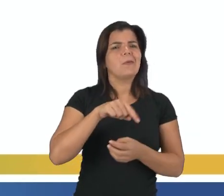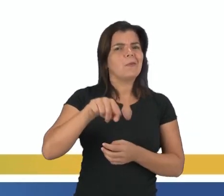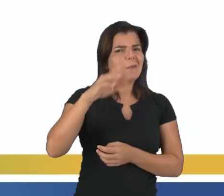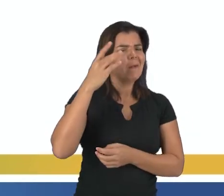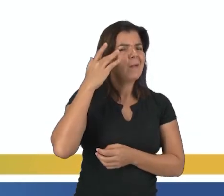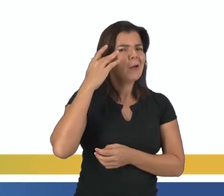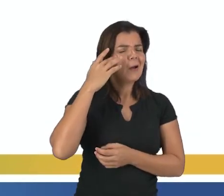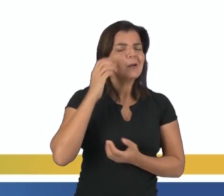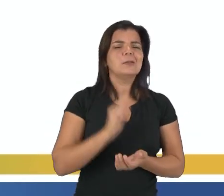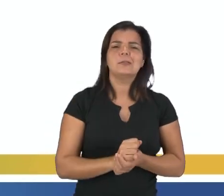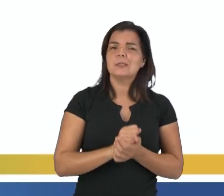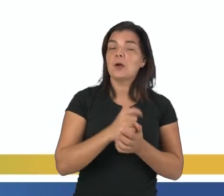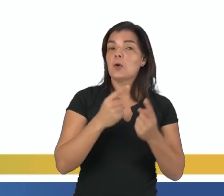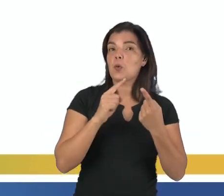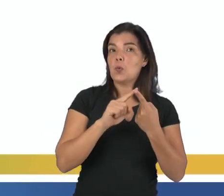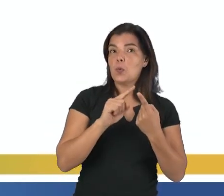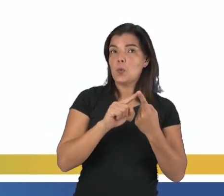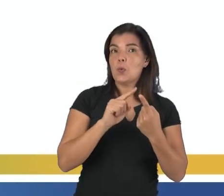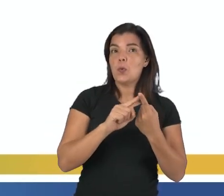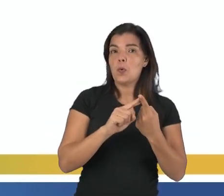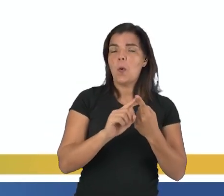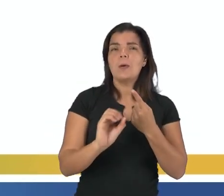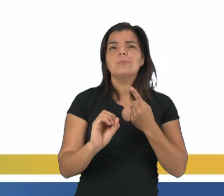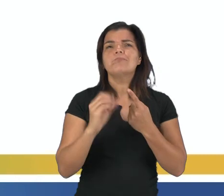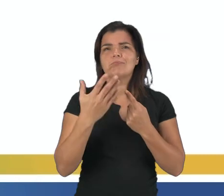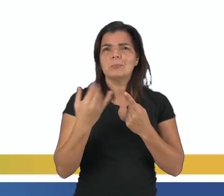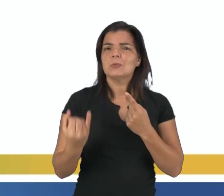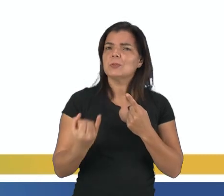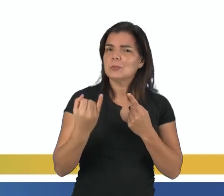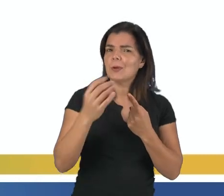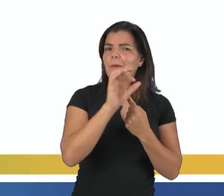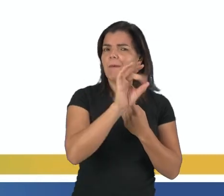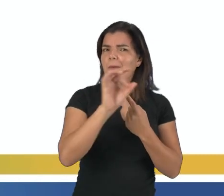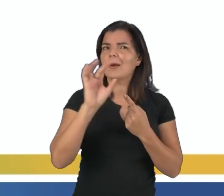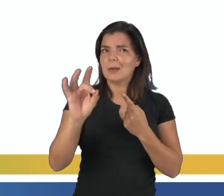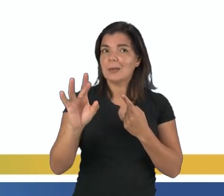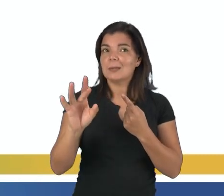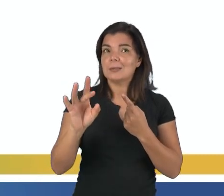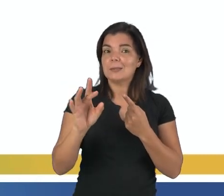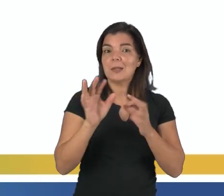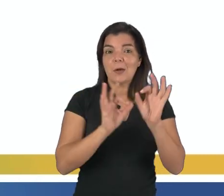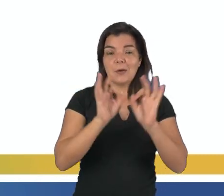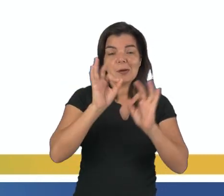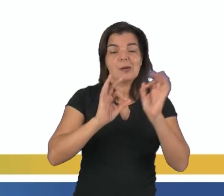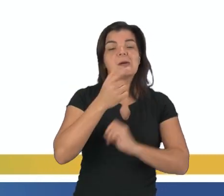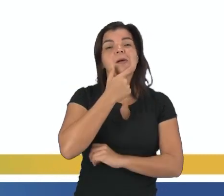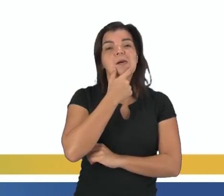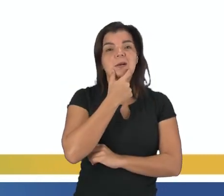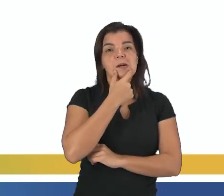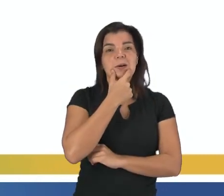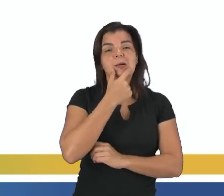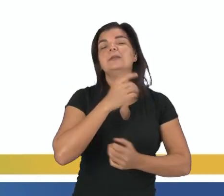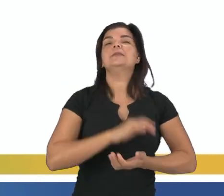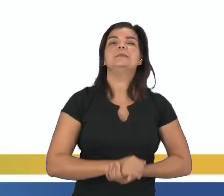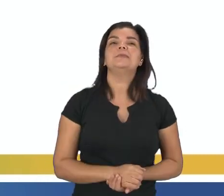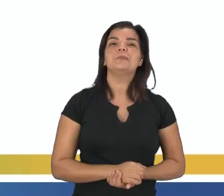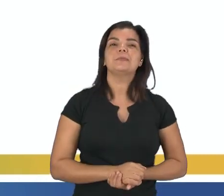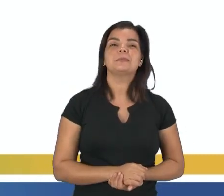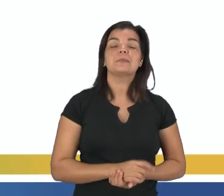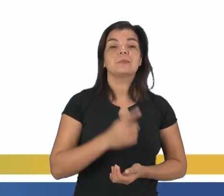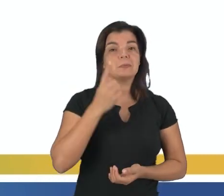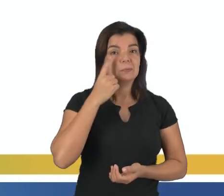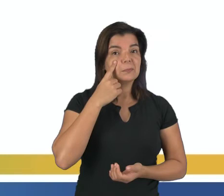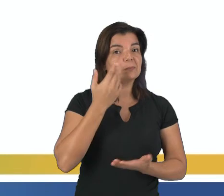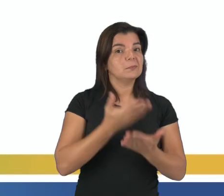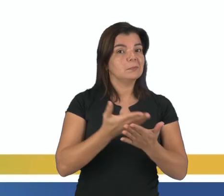será que você consegue citar pelo menos um acontecimento importante em cada fase da formação da língua inglesa e foi